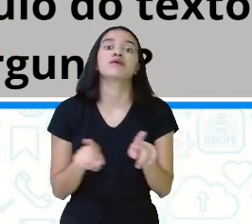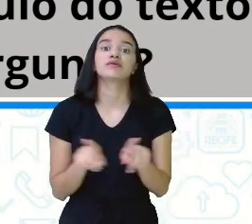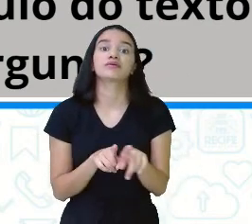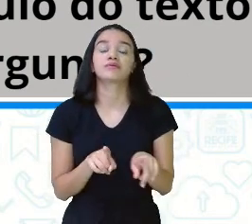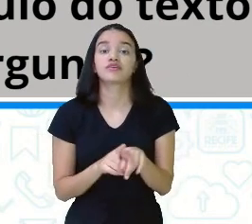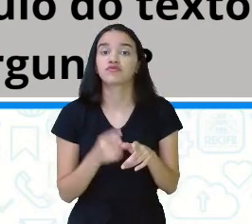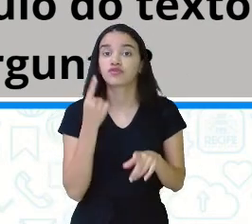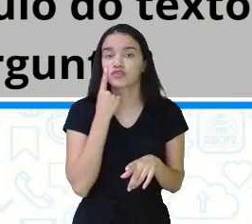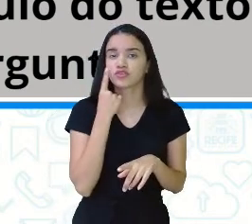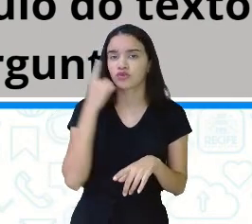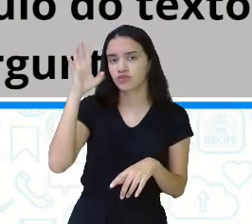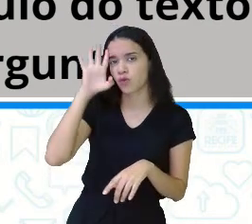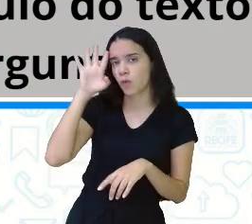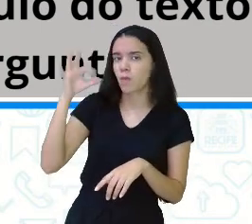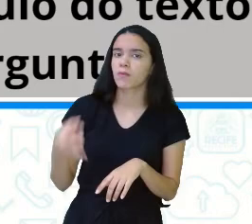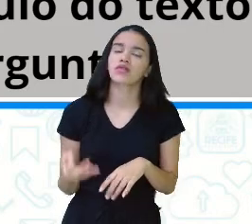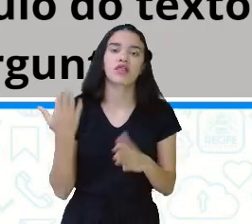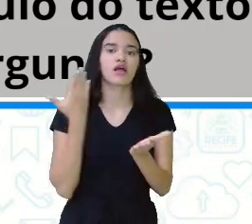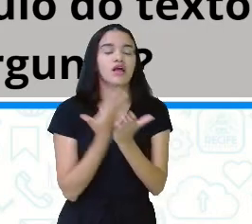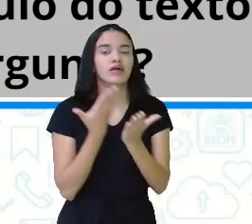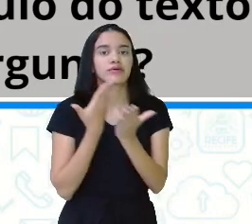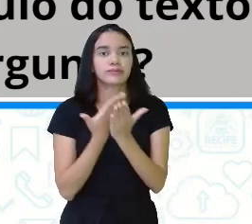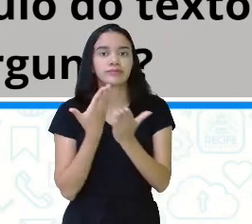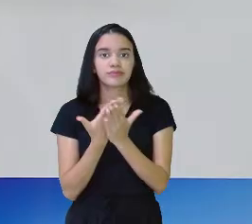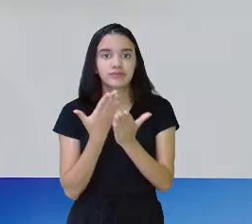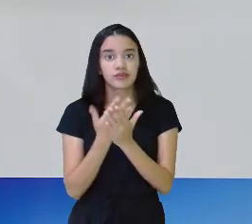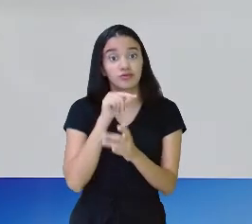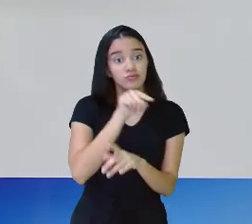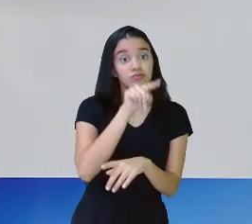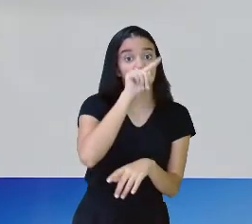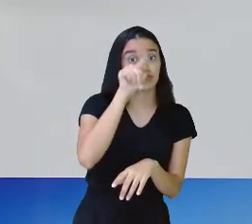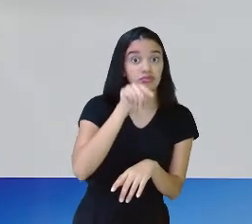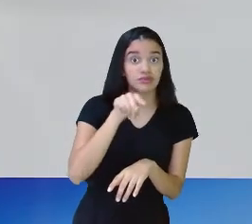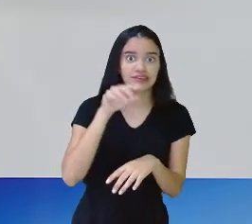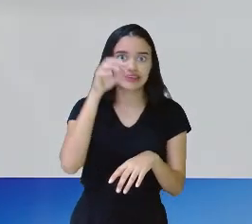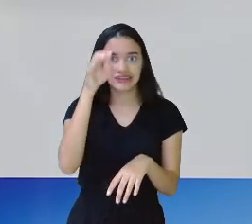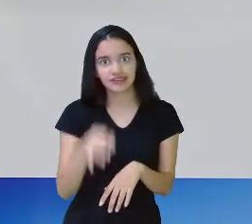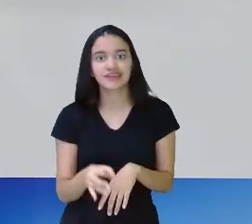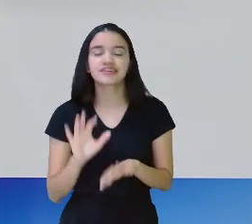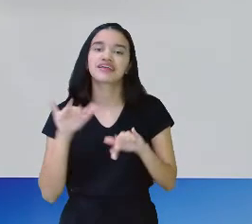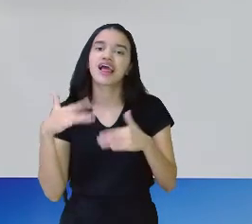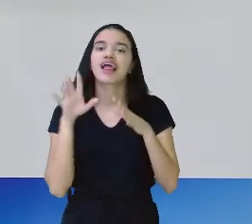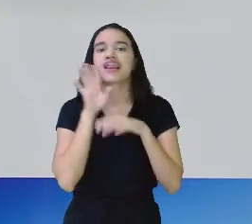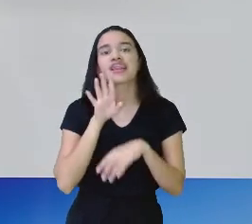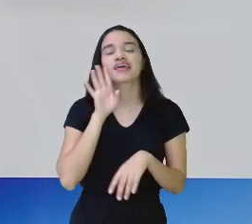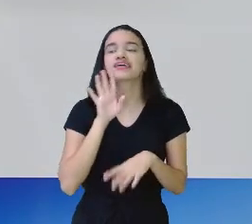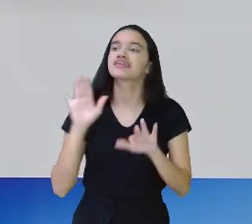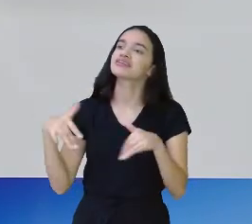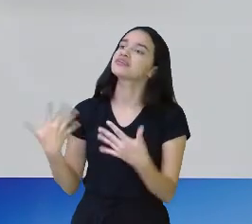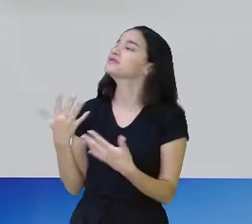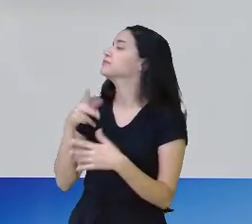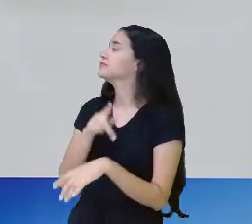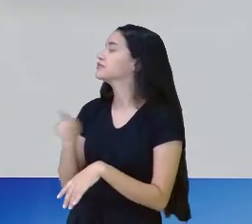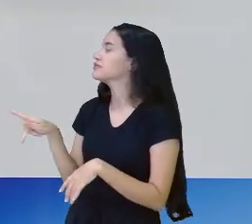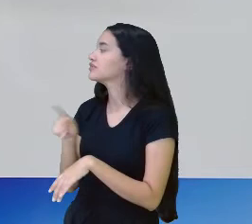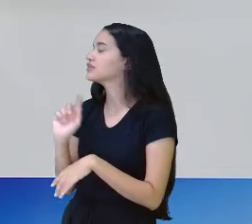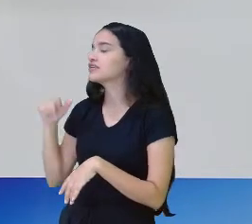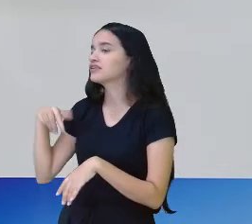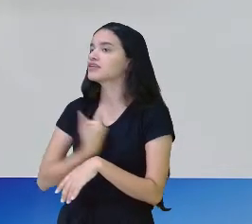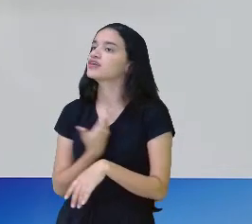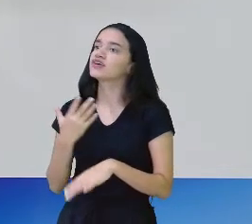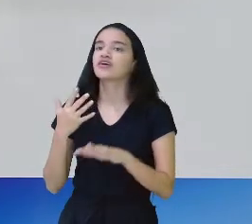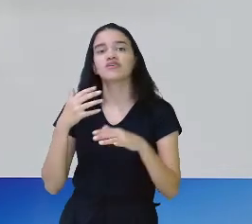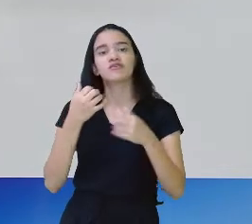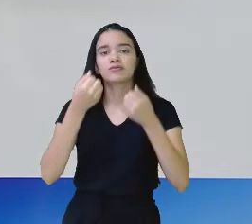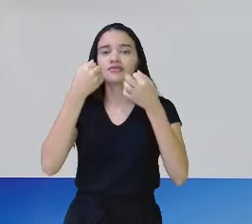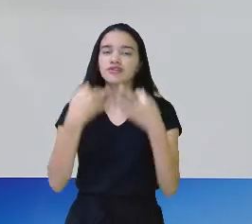o que vocês compreenderam dessa aula sobre sinais de pontuação. Tá certo? Legal? E aí, professora Márcia, a gente hoje falou